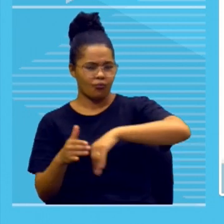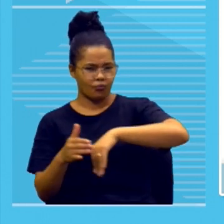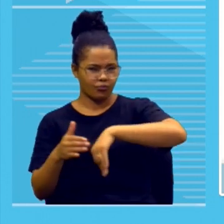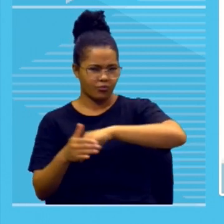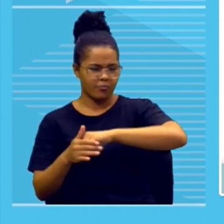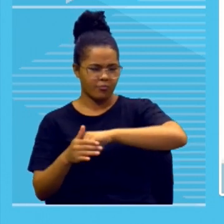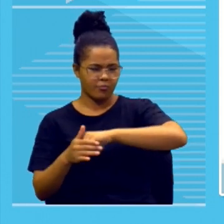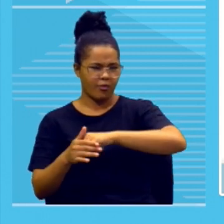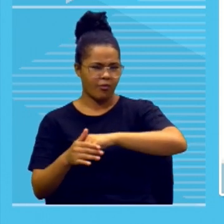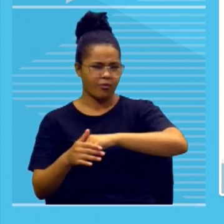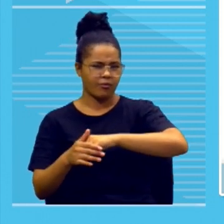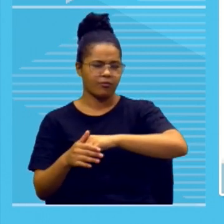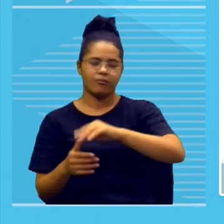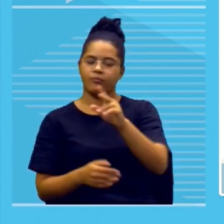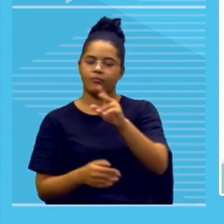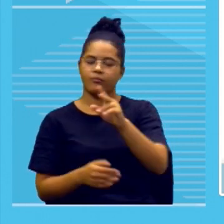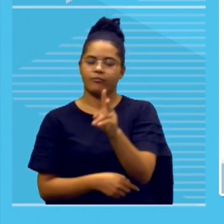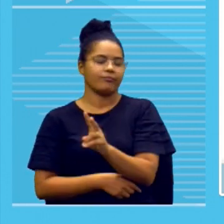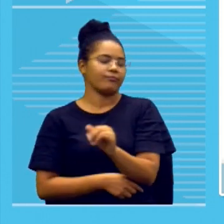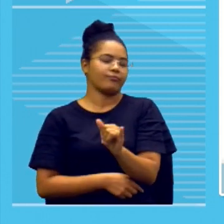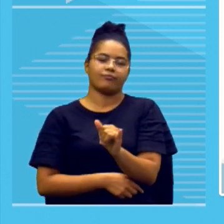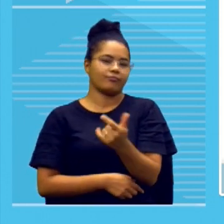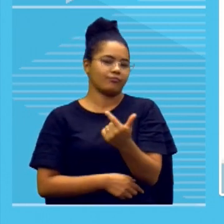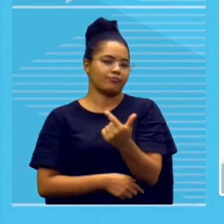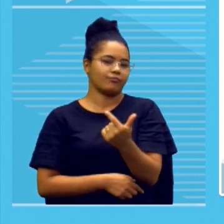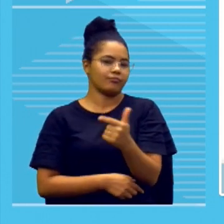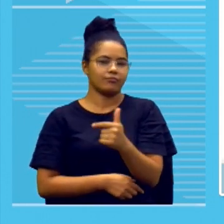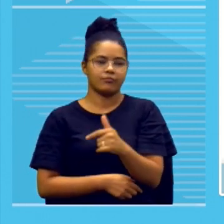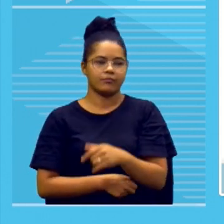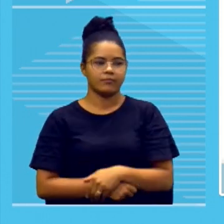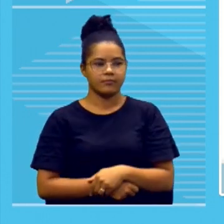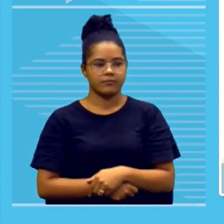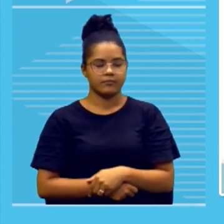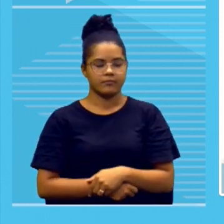Hashtag, não, vai ter Copa sim.